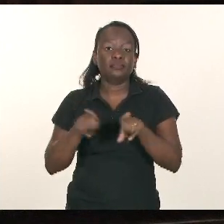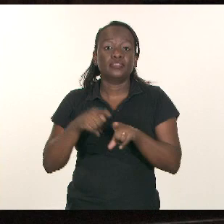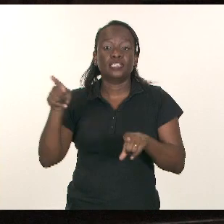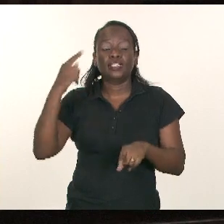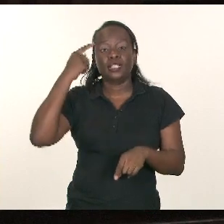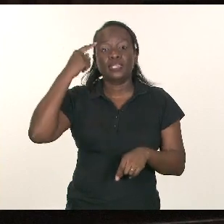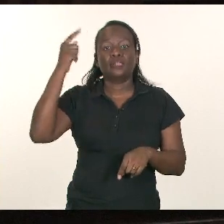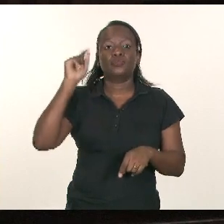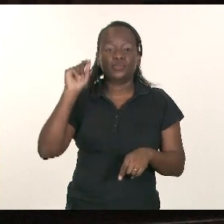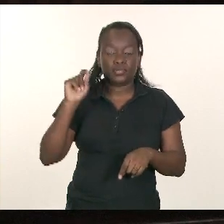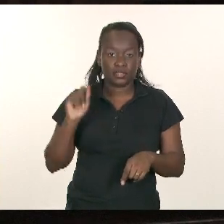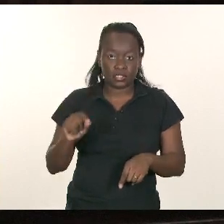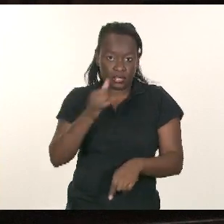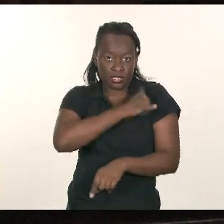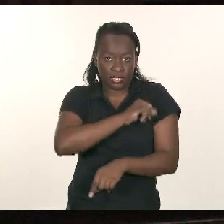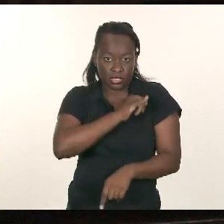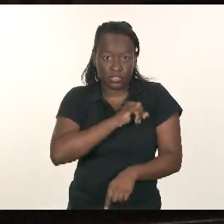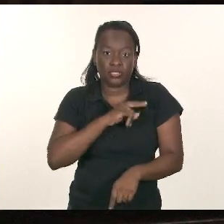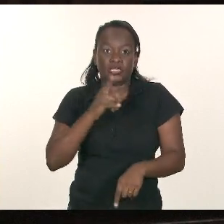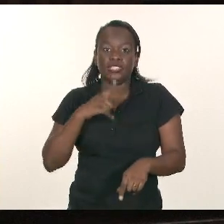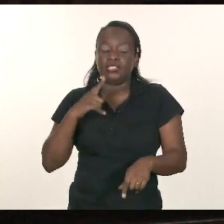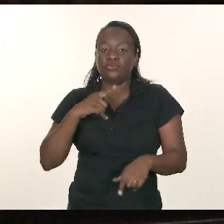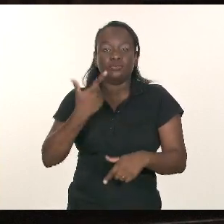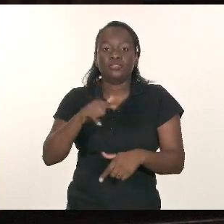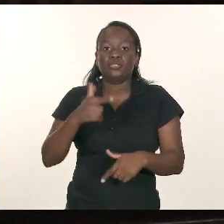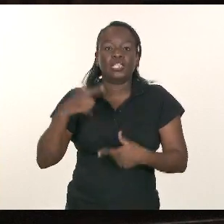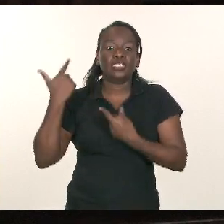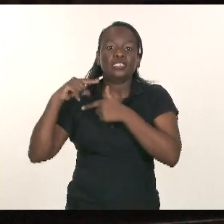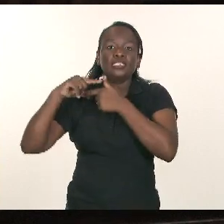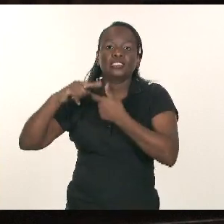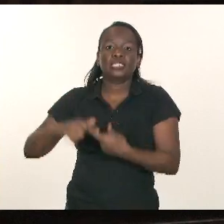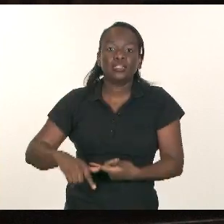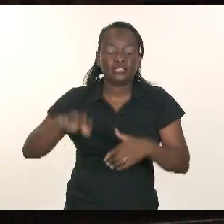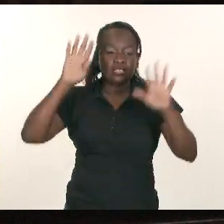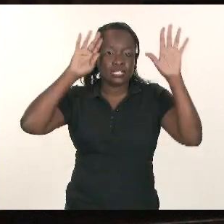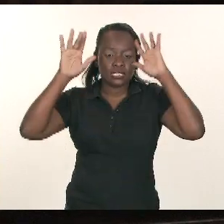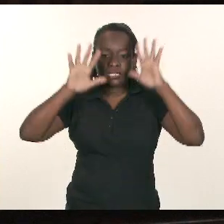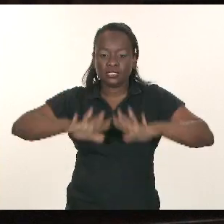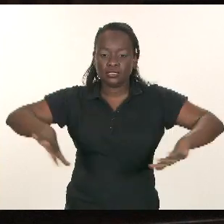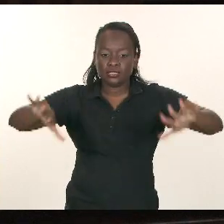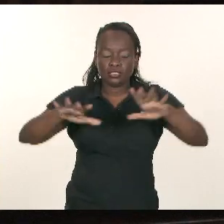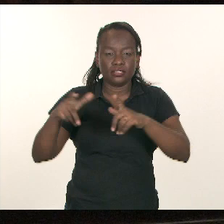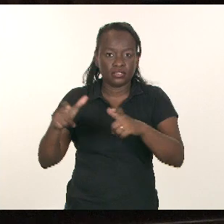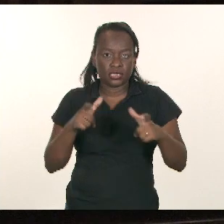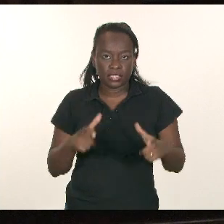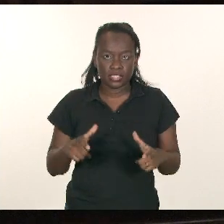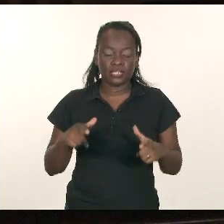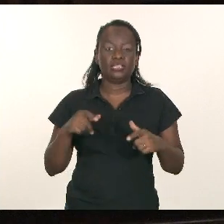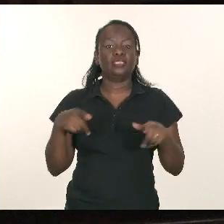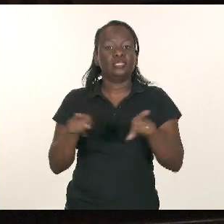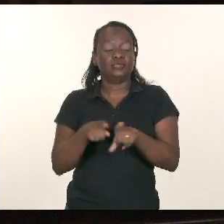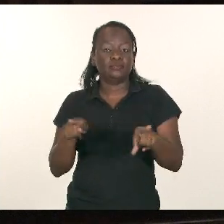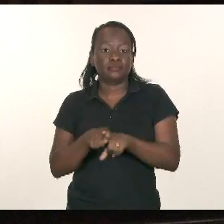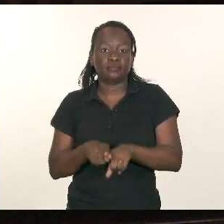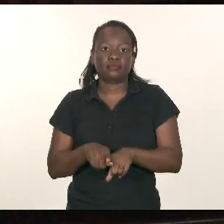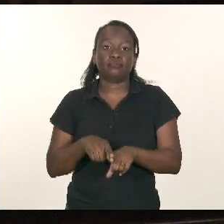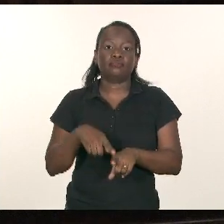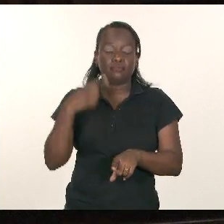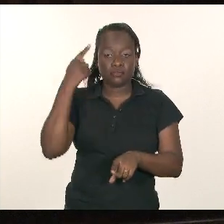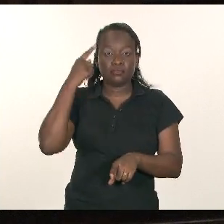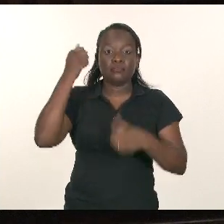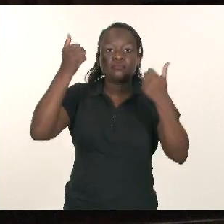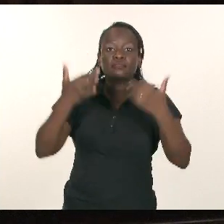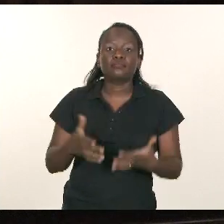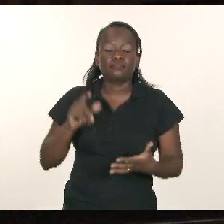relembra o fato de que o Rio de Janeiro tem pouca tradição de reflexão regional, que eu falava agora há pouco, e também faz